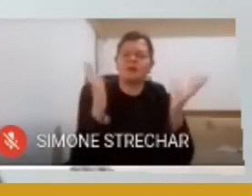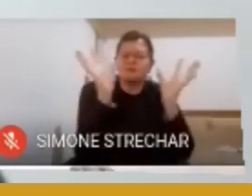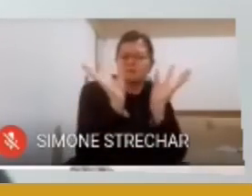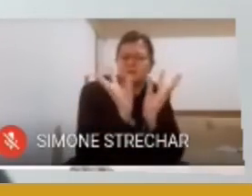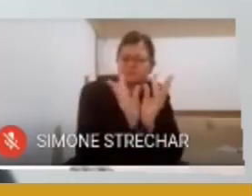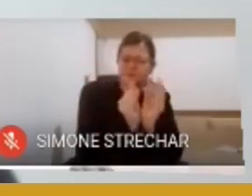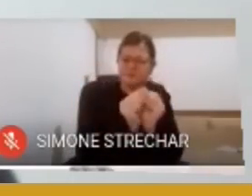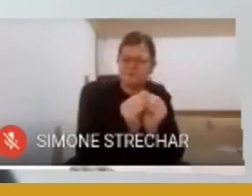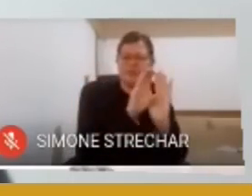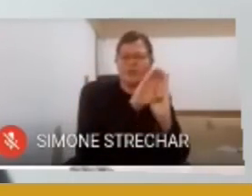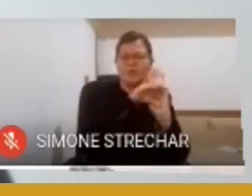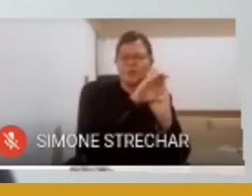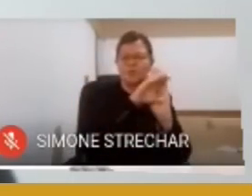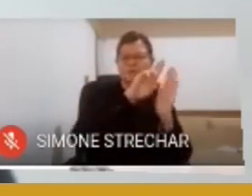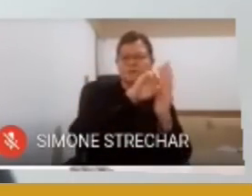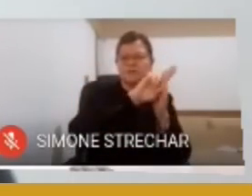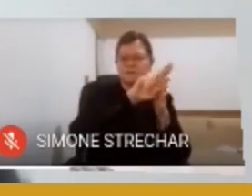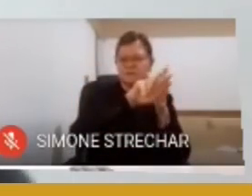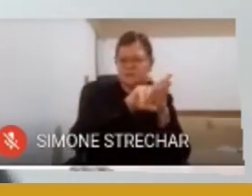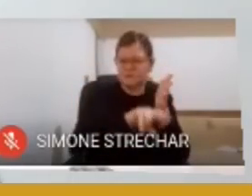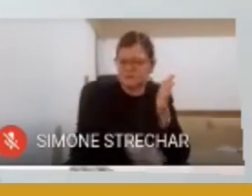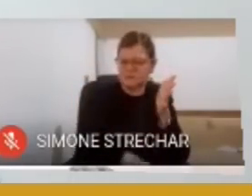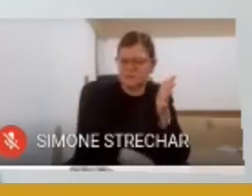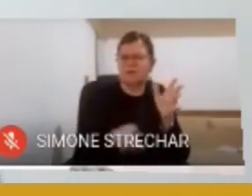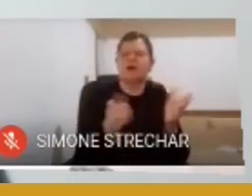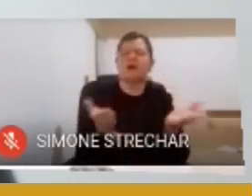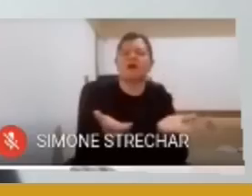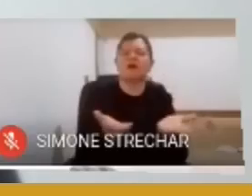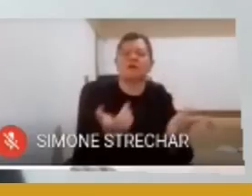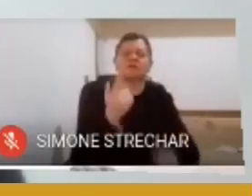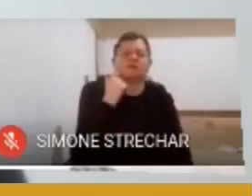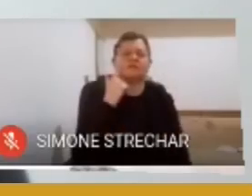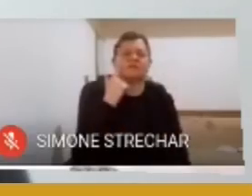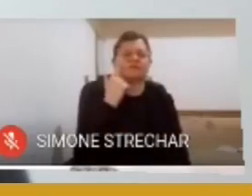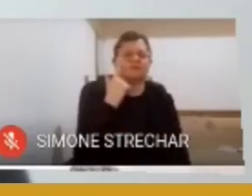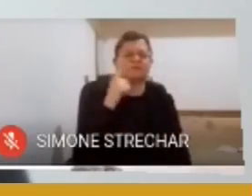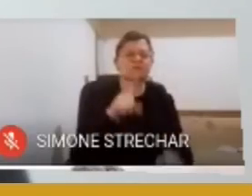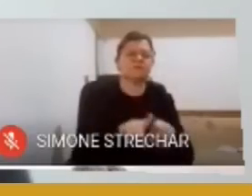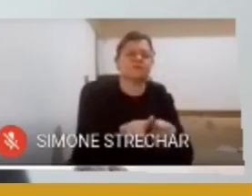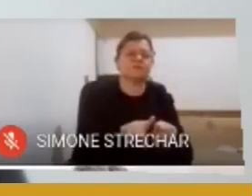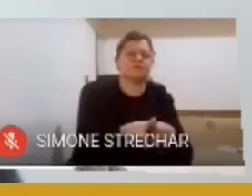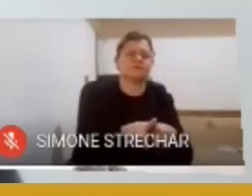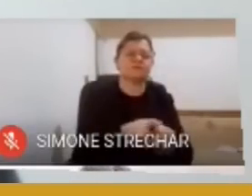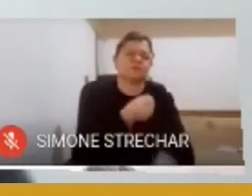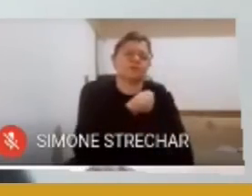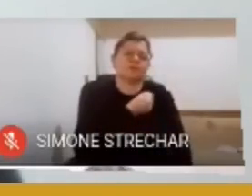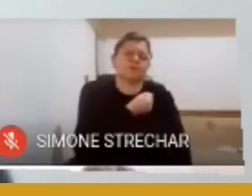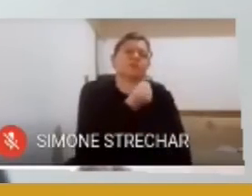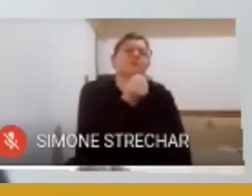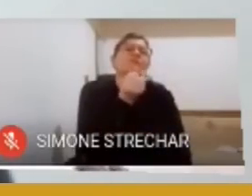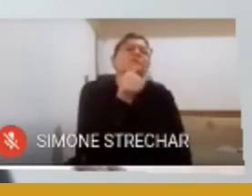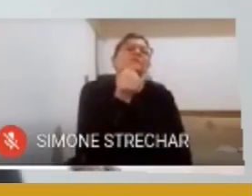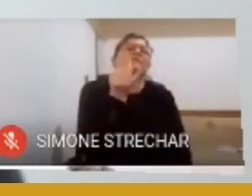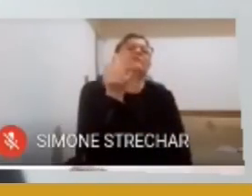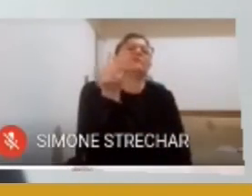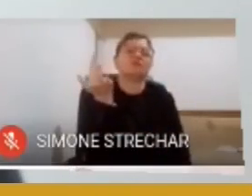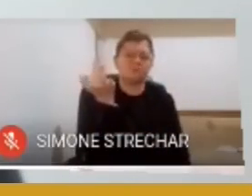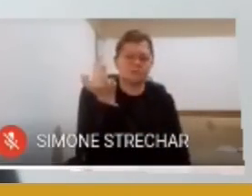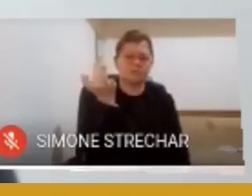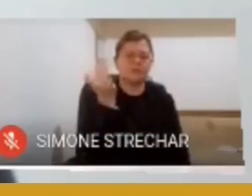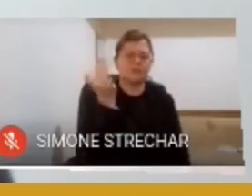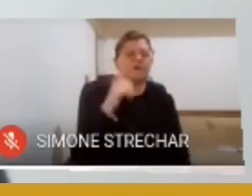Como que isso repercute, quais são os dados que são notificados E o porquê da importância